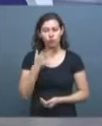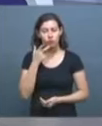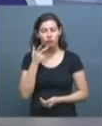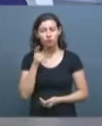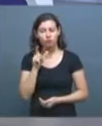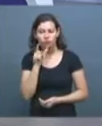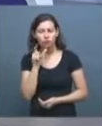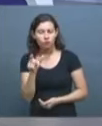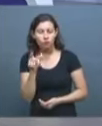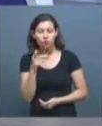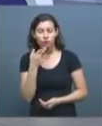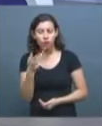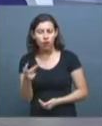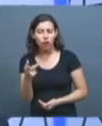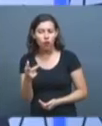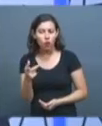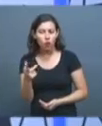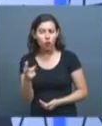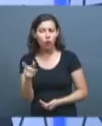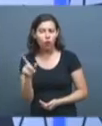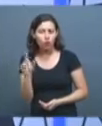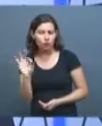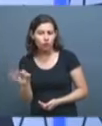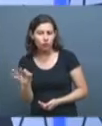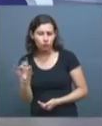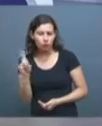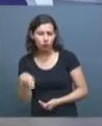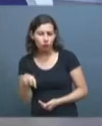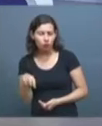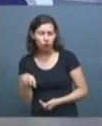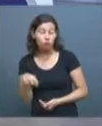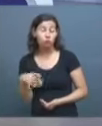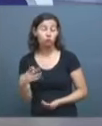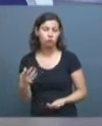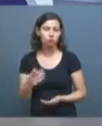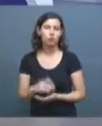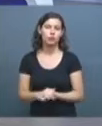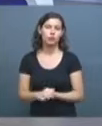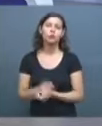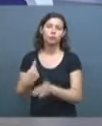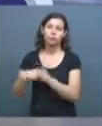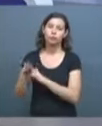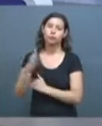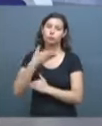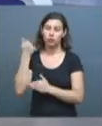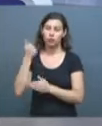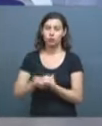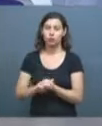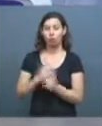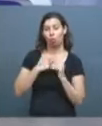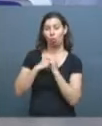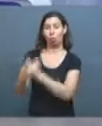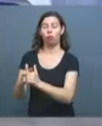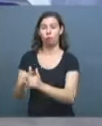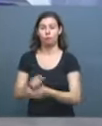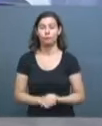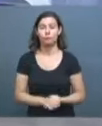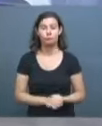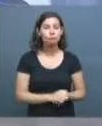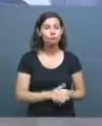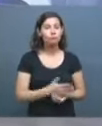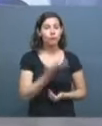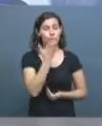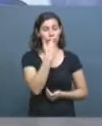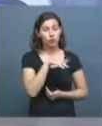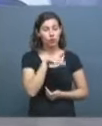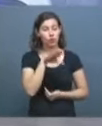vezes a pergunta é um excelente ataque e defesa ao mesmo tempo. Luciana, entre as crianças o estresse existe, assim,